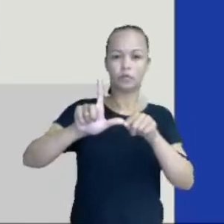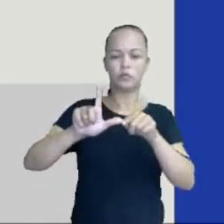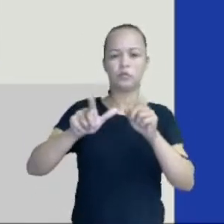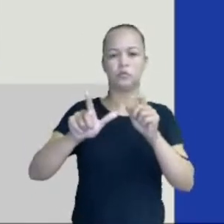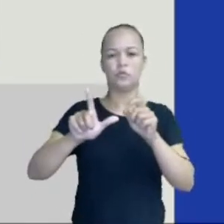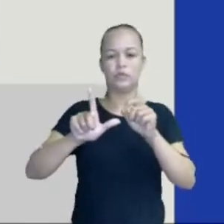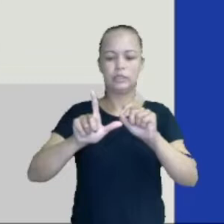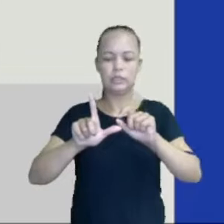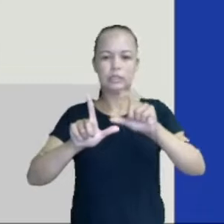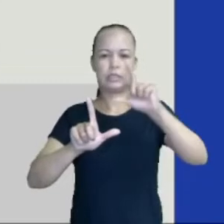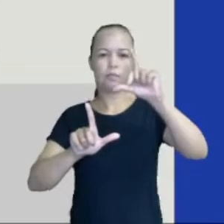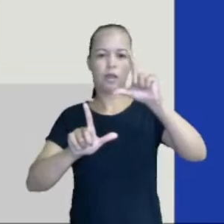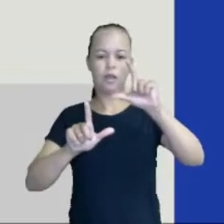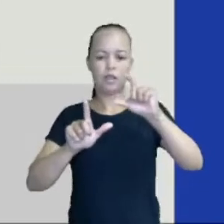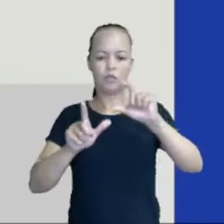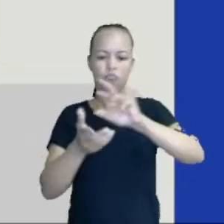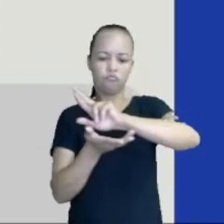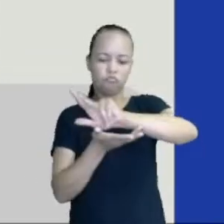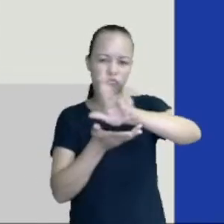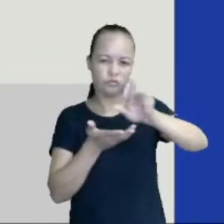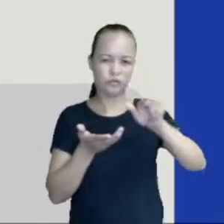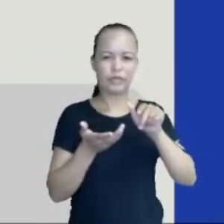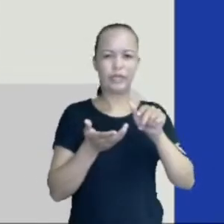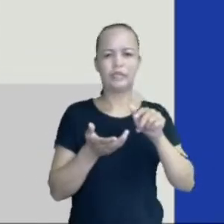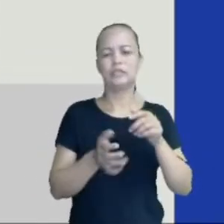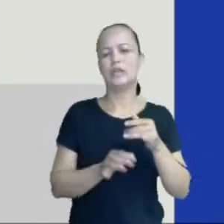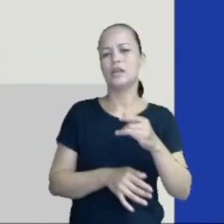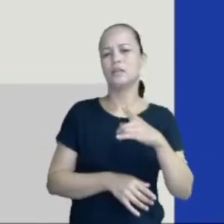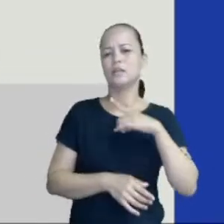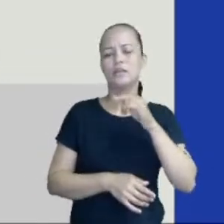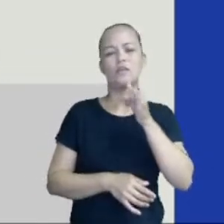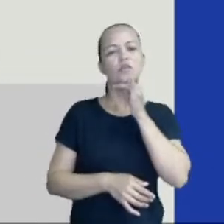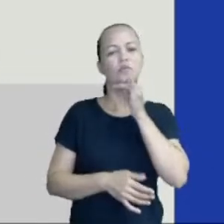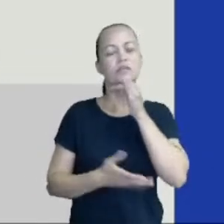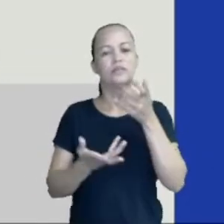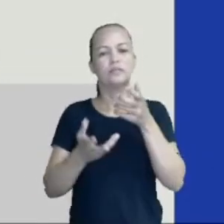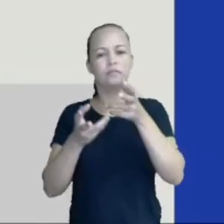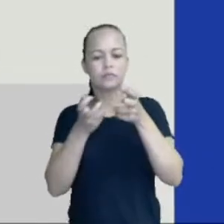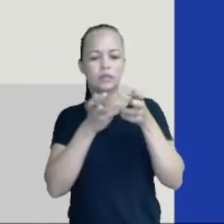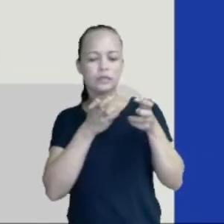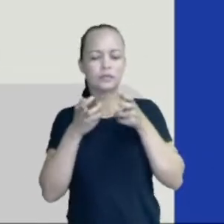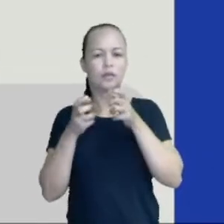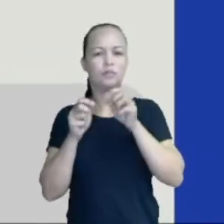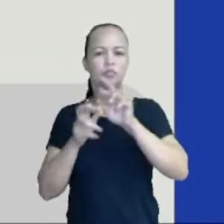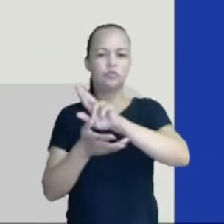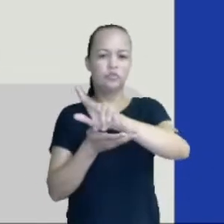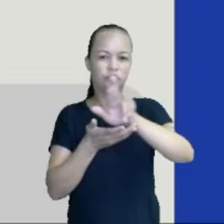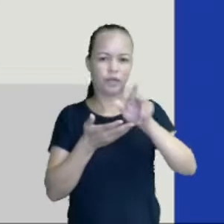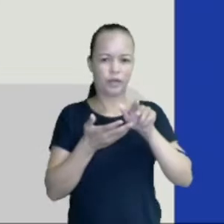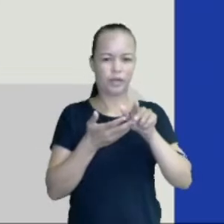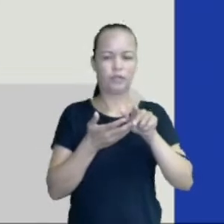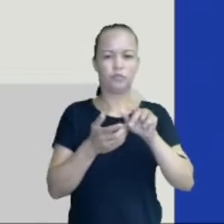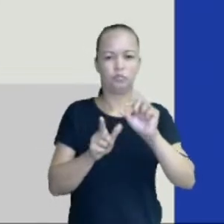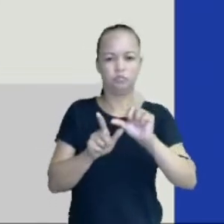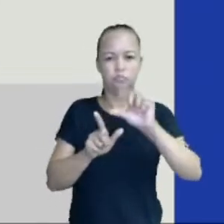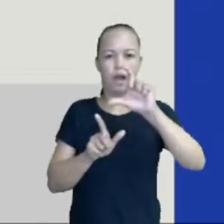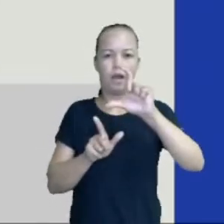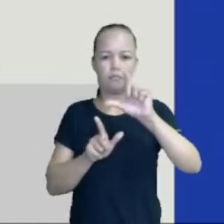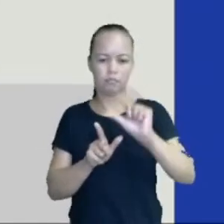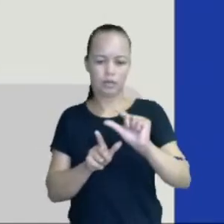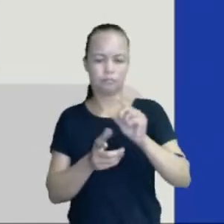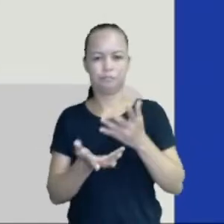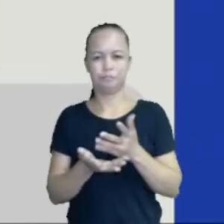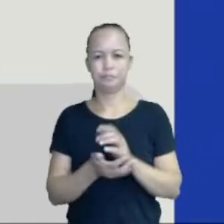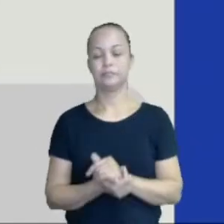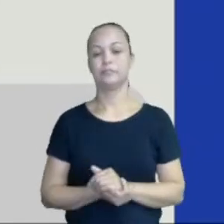diferentes. Vocês viram que eu trouxe dois exemplos, né? Ângulos com tamanhos diferentes e formas diferentes, as quais